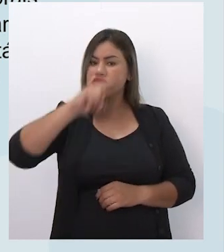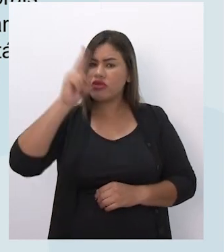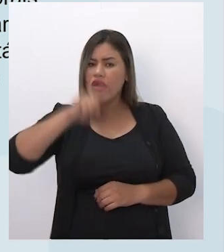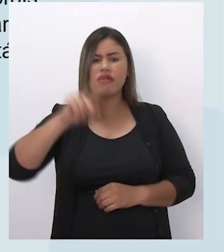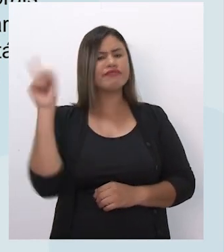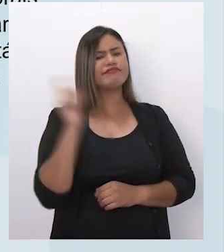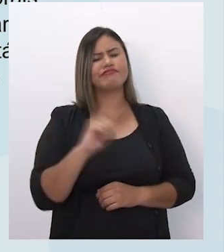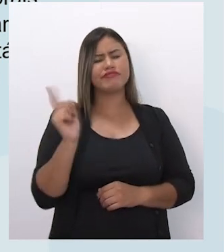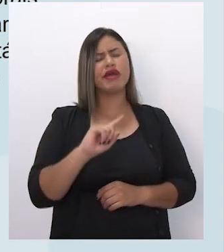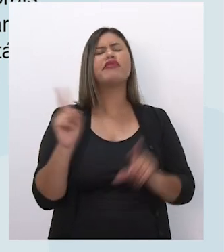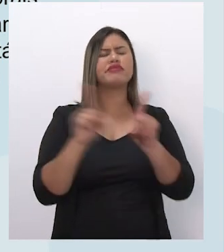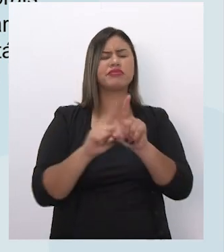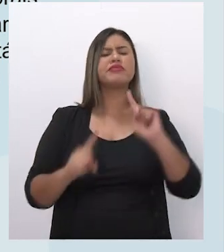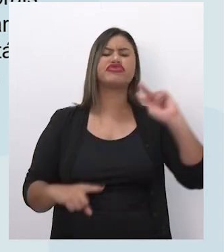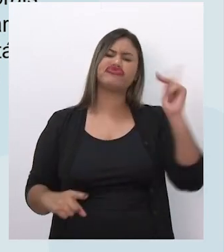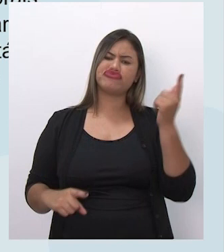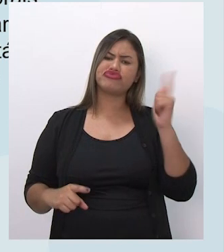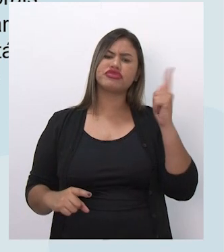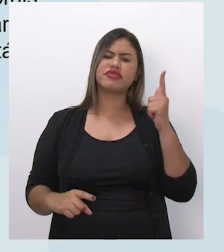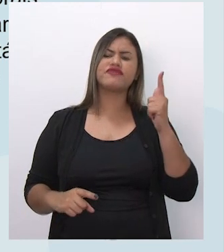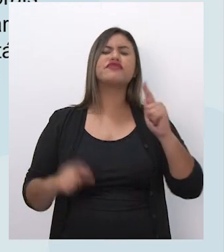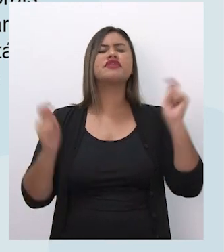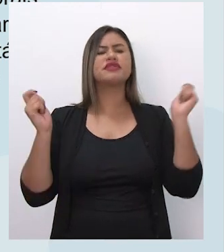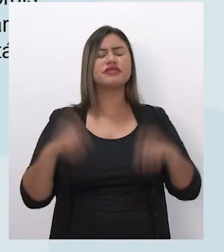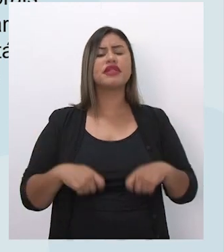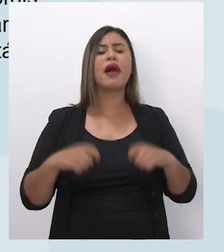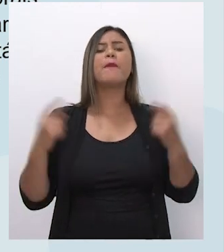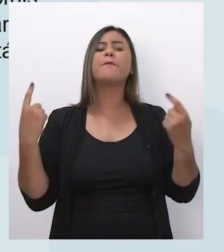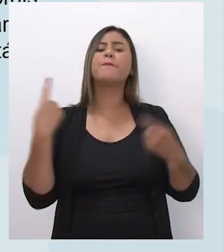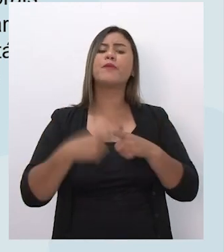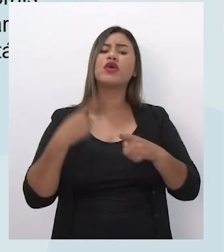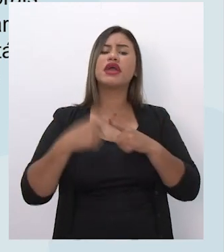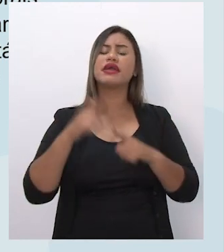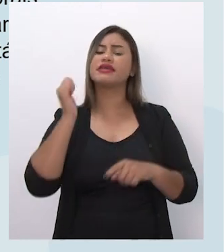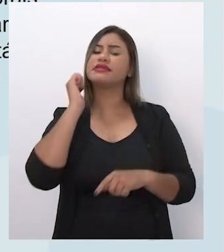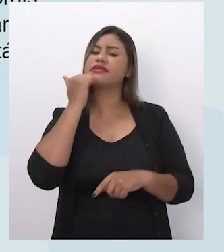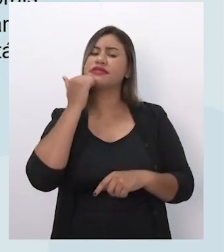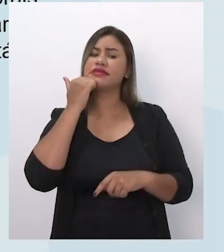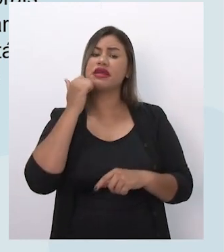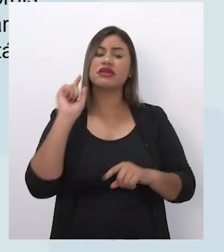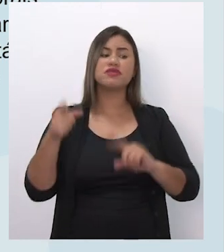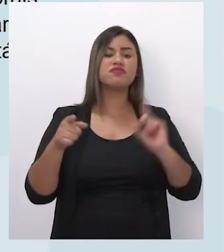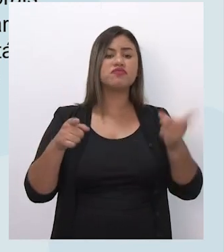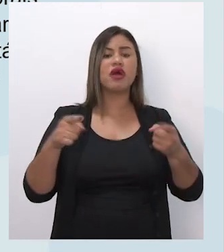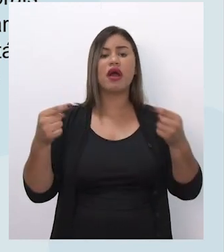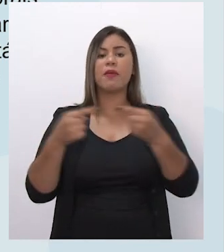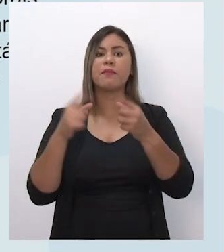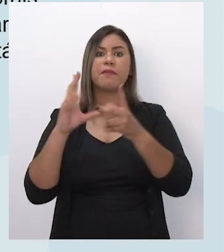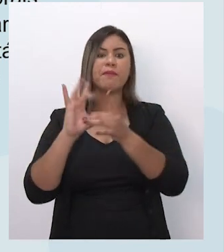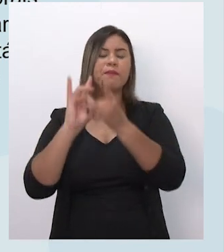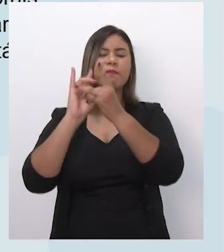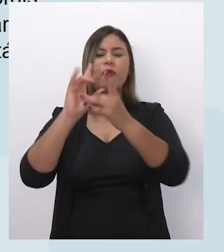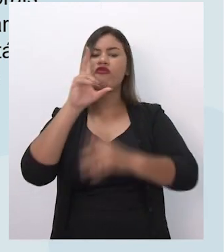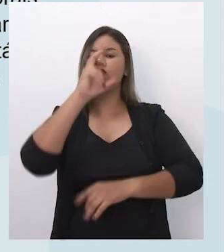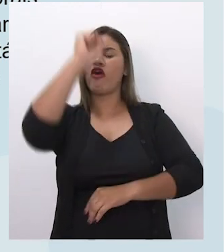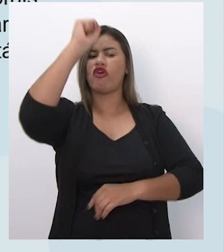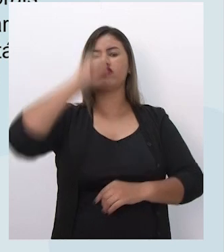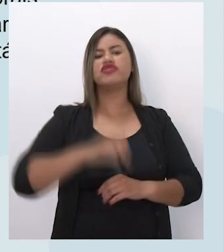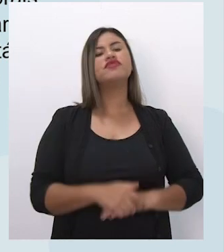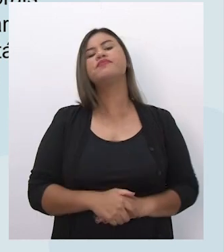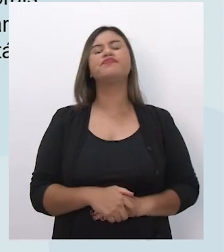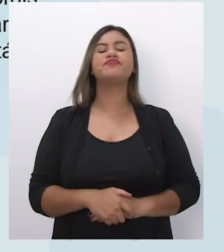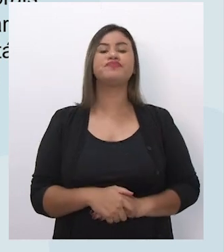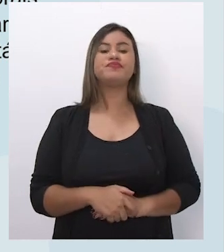professor de geografia também, porque são ciências que elas possuem uma articulação muito forte. As